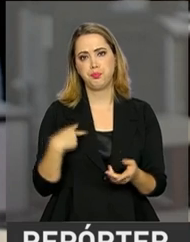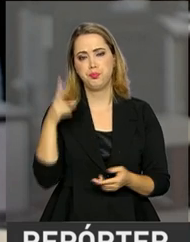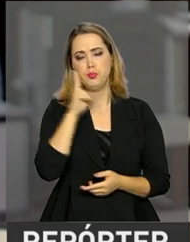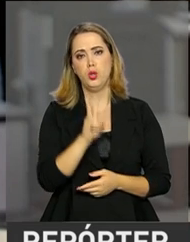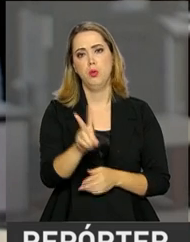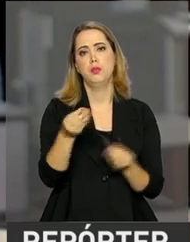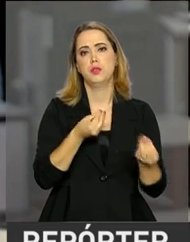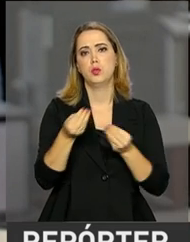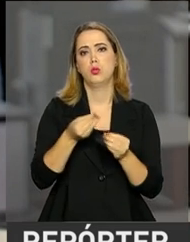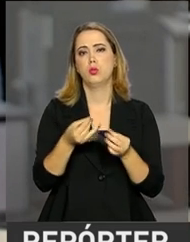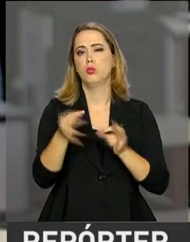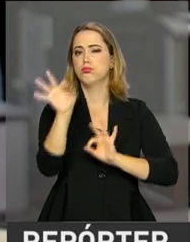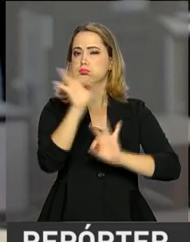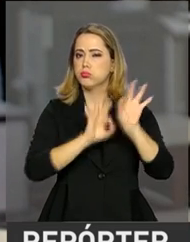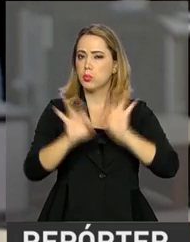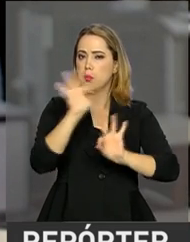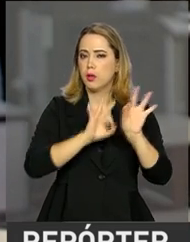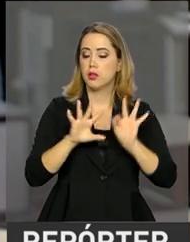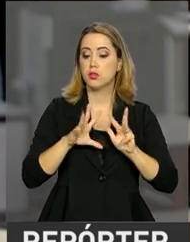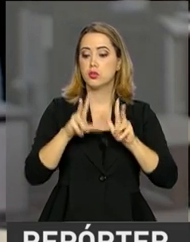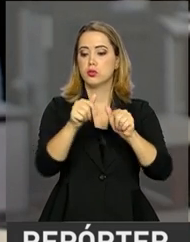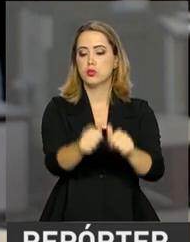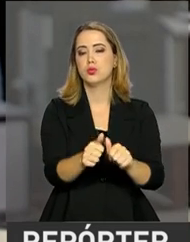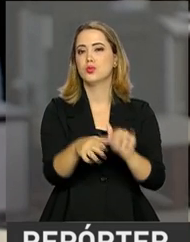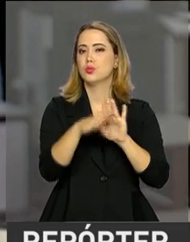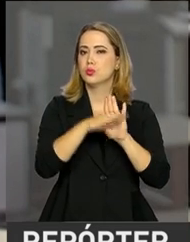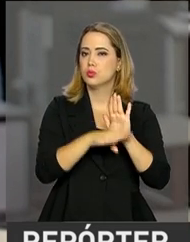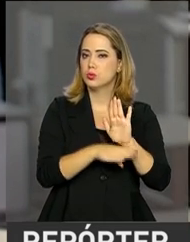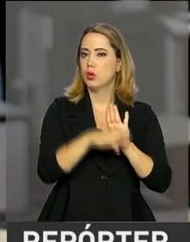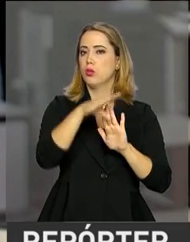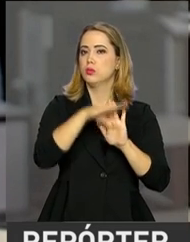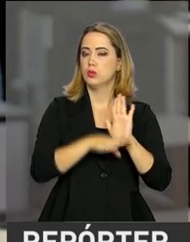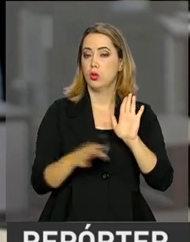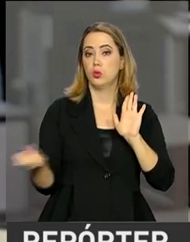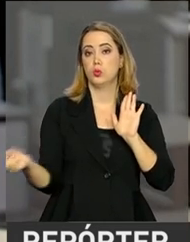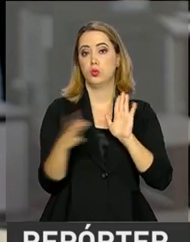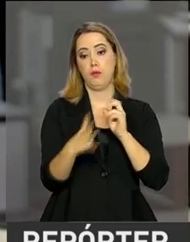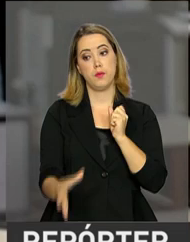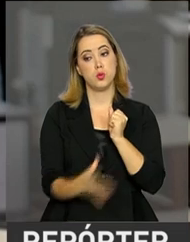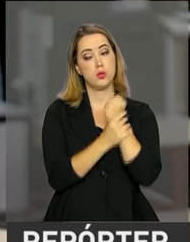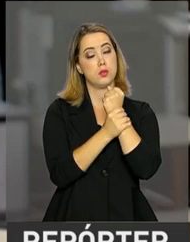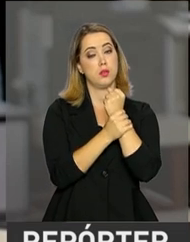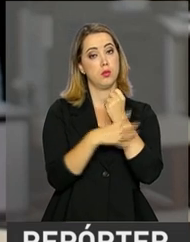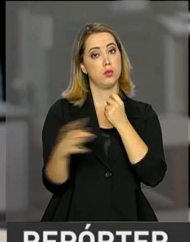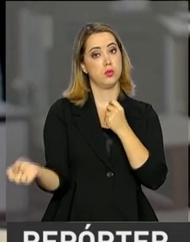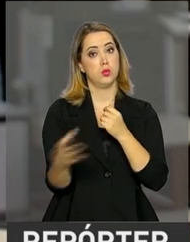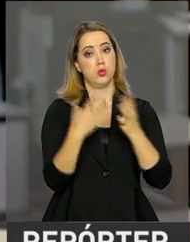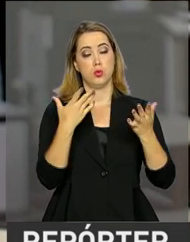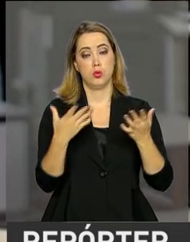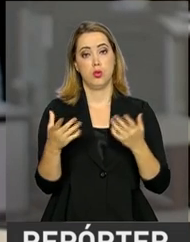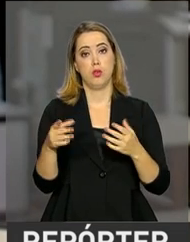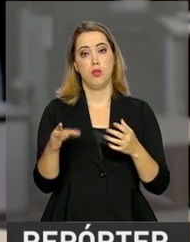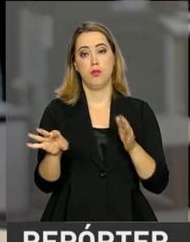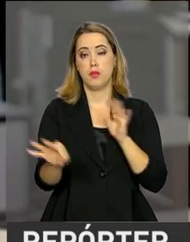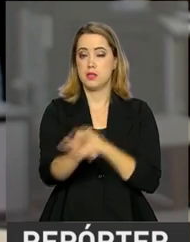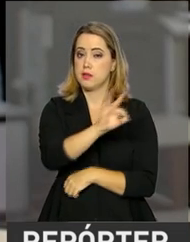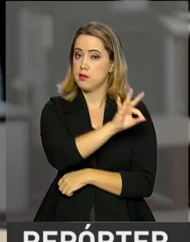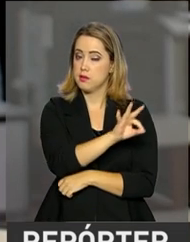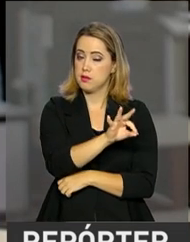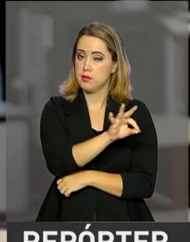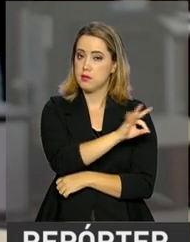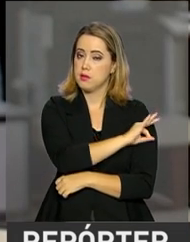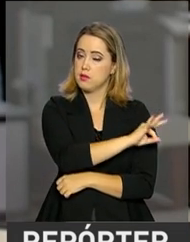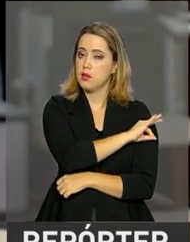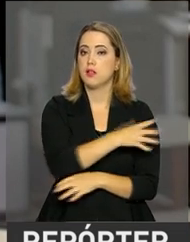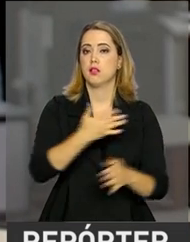prisional do Amazonas com desenvolvimento de Protocolos de segurança atenção a técnicas de revista e a realização de cursos de